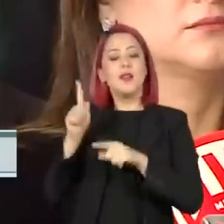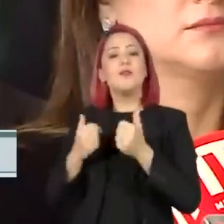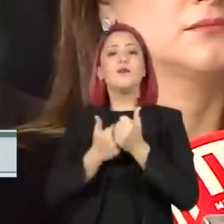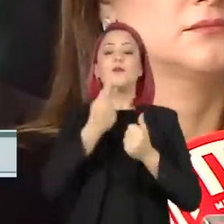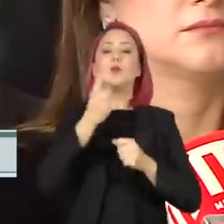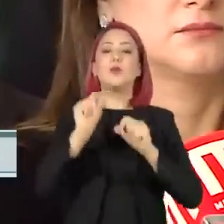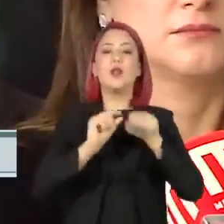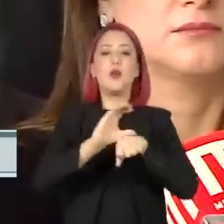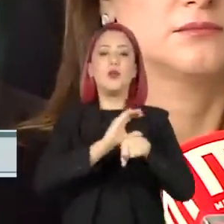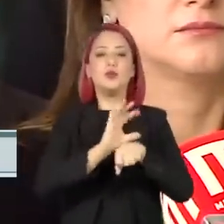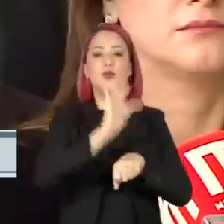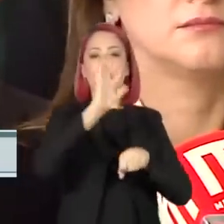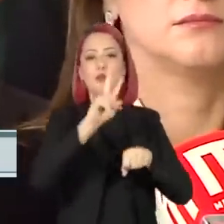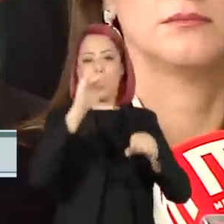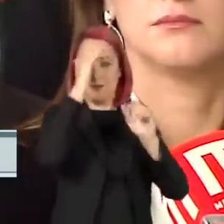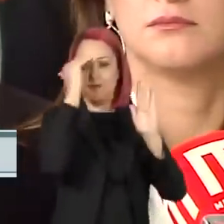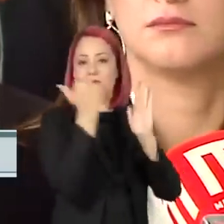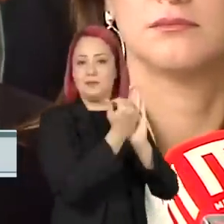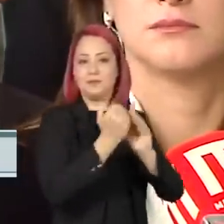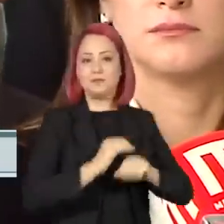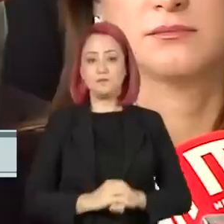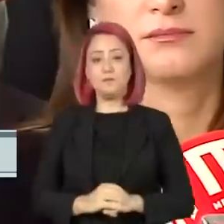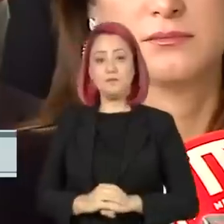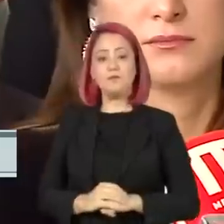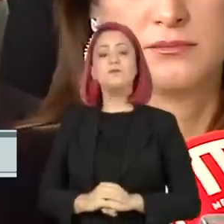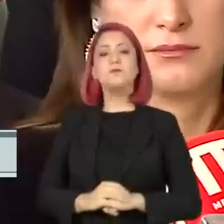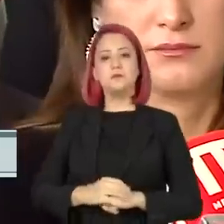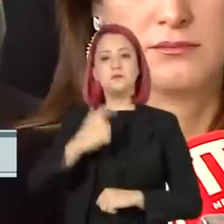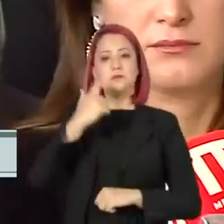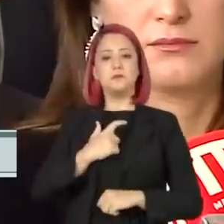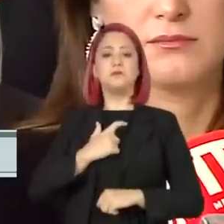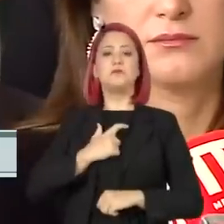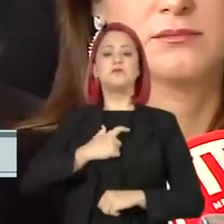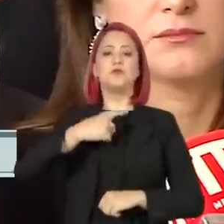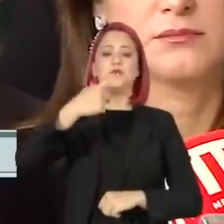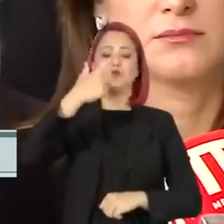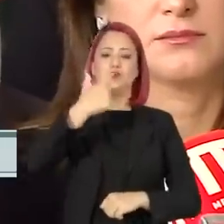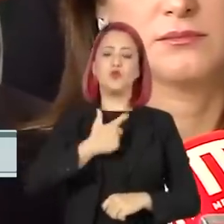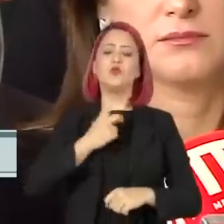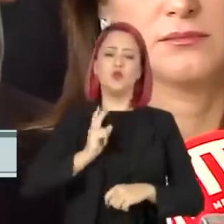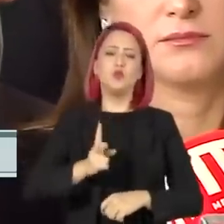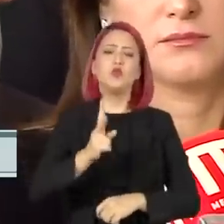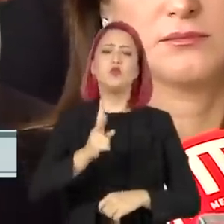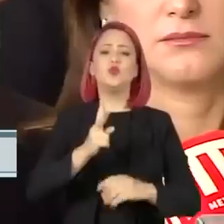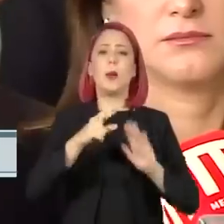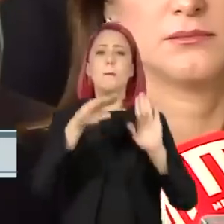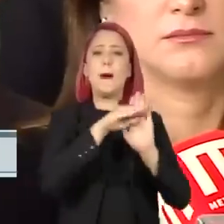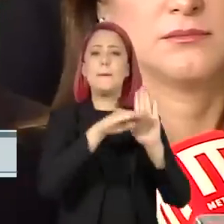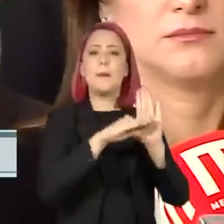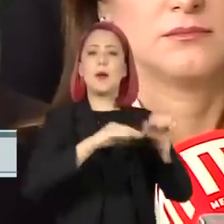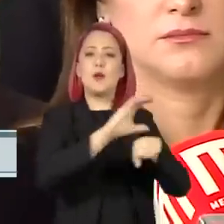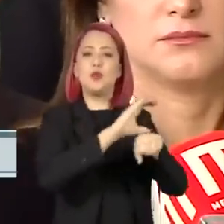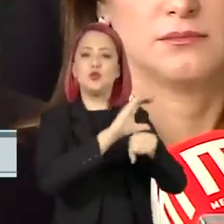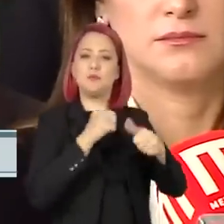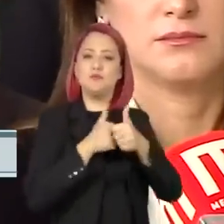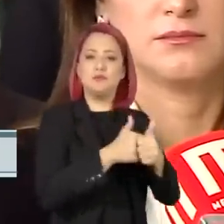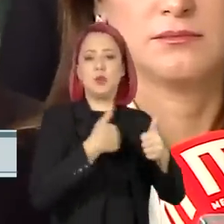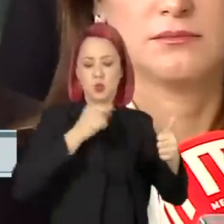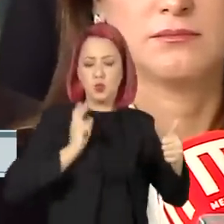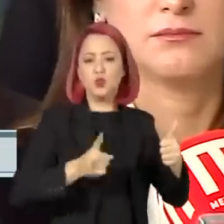presidente da República e cidadão, continuarei cumprindo todos os mandamentos da nossa